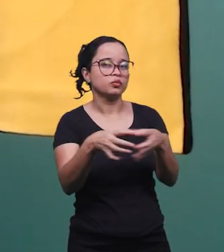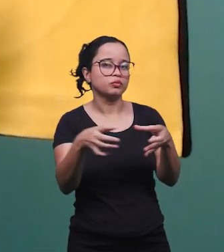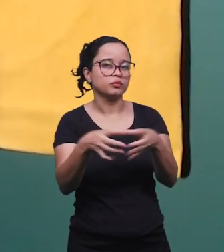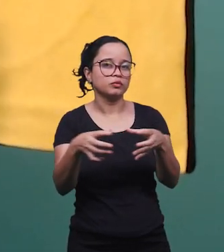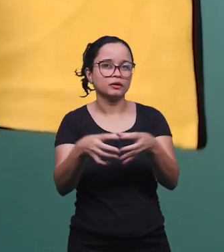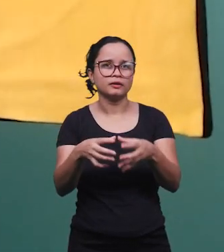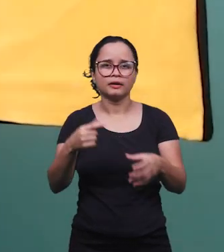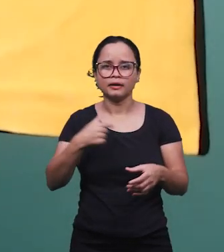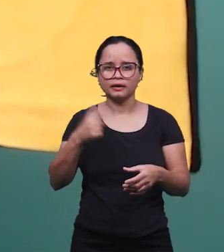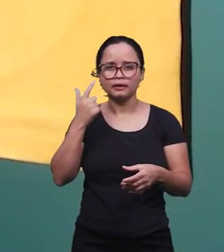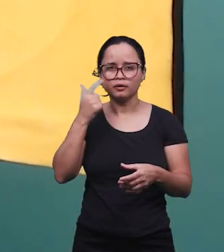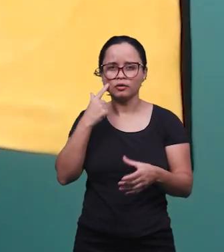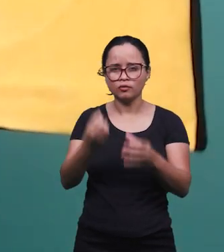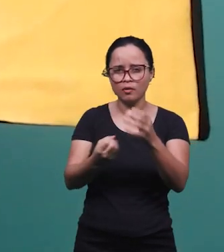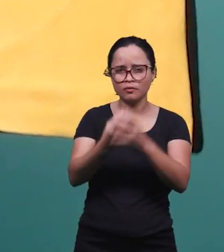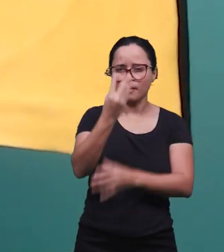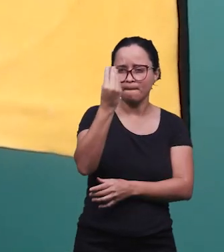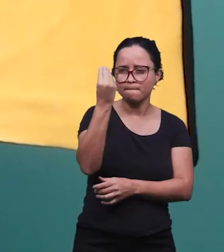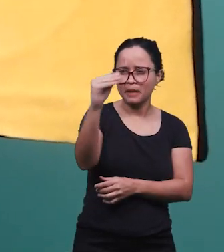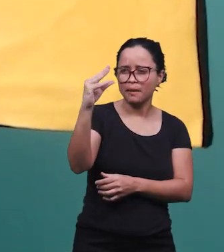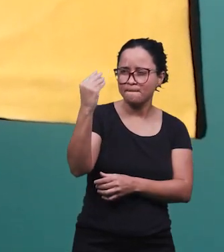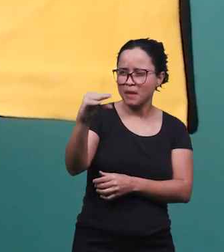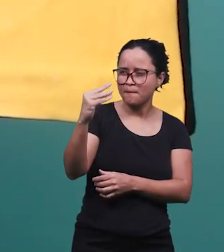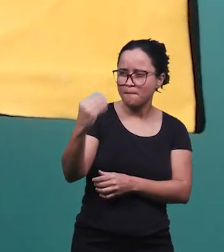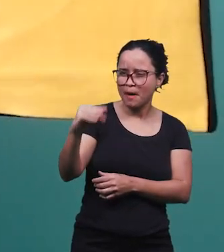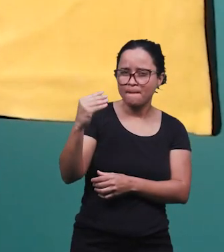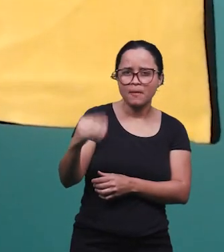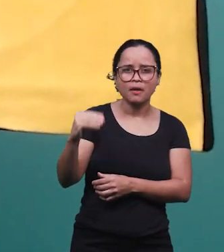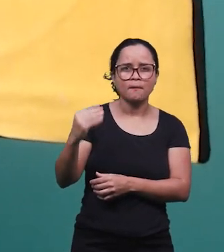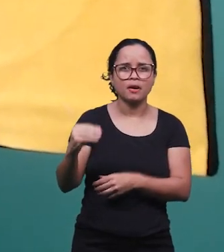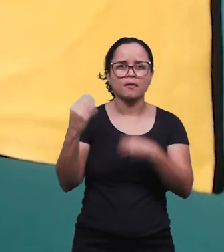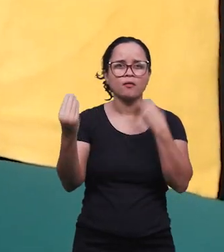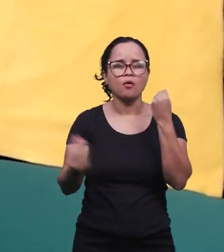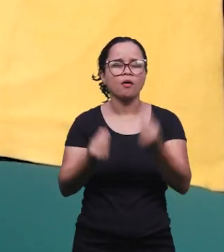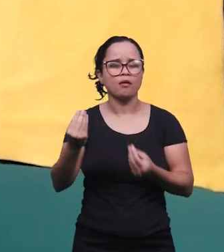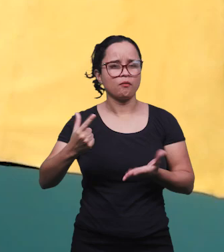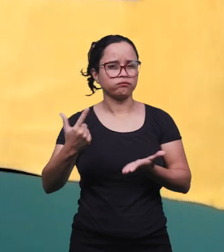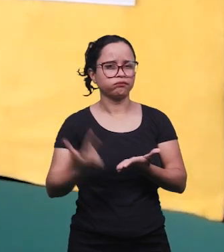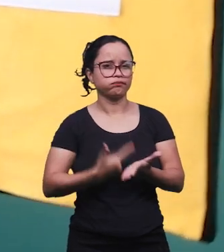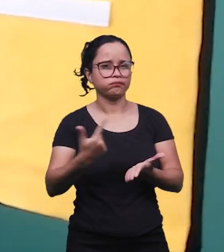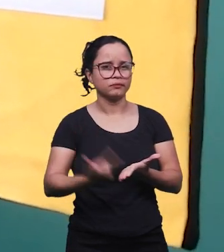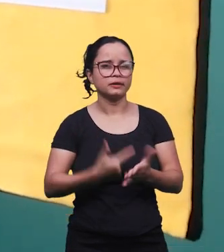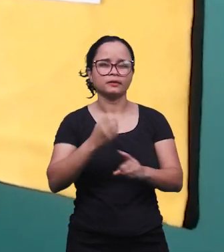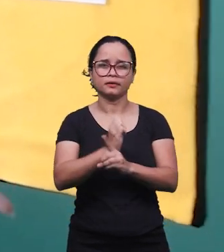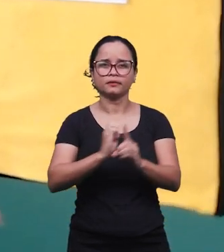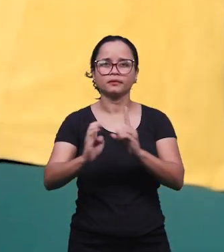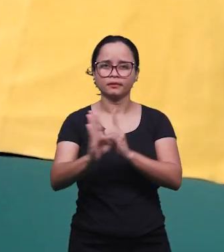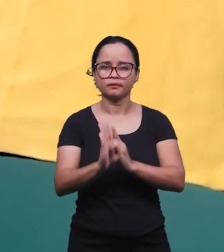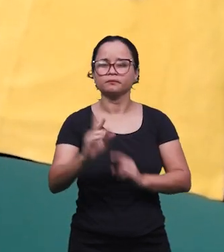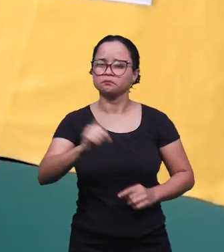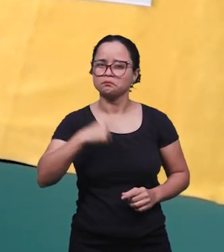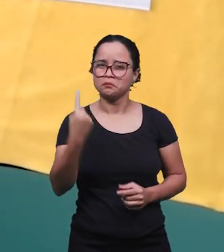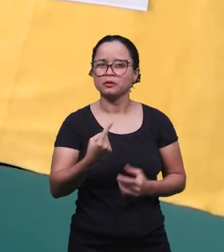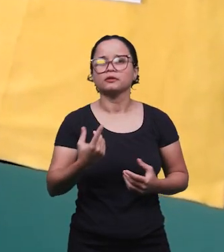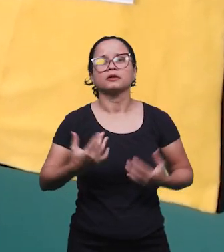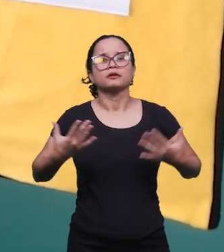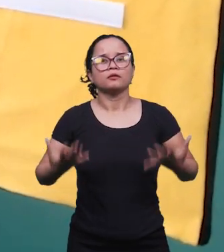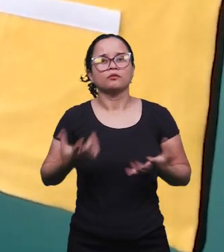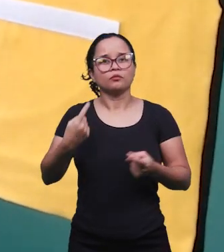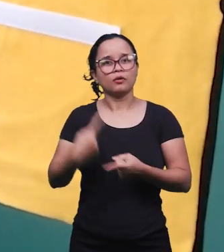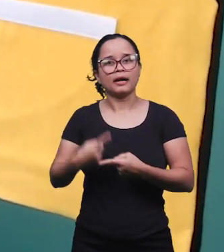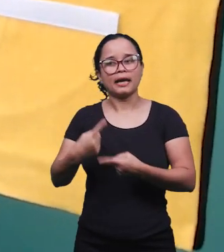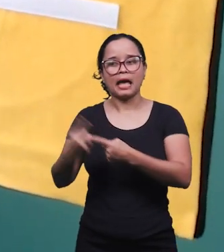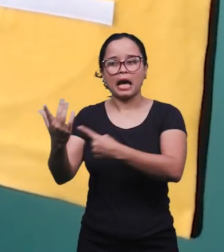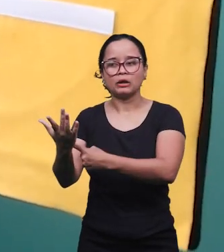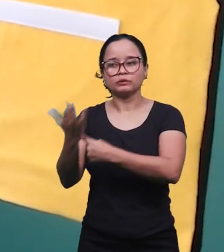Nós vamos compondo os dois. De que forma? Por que é o nosso livro da EBD? Porque